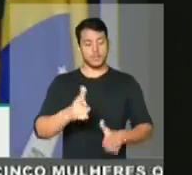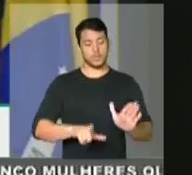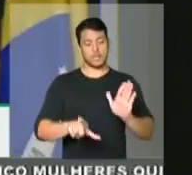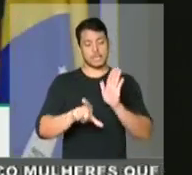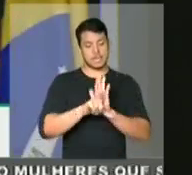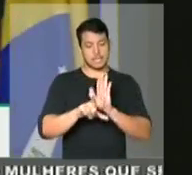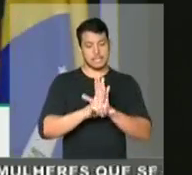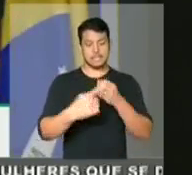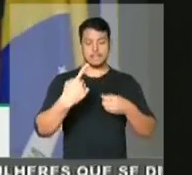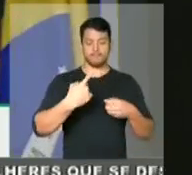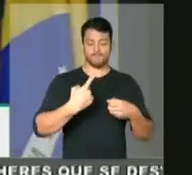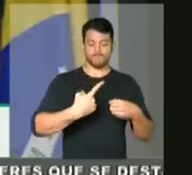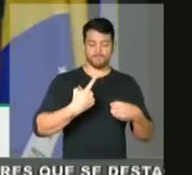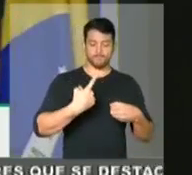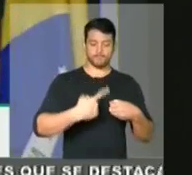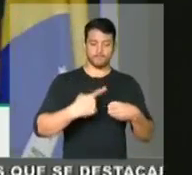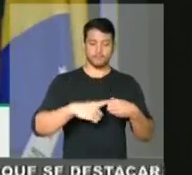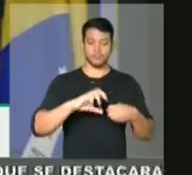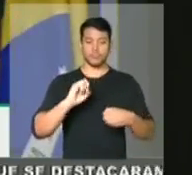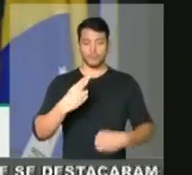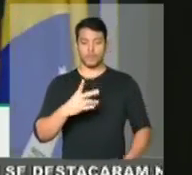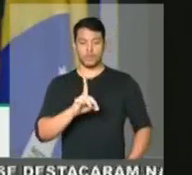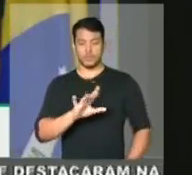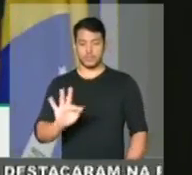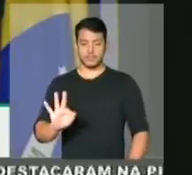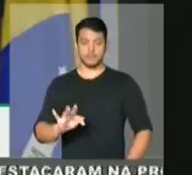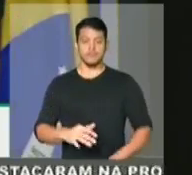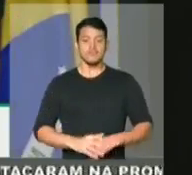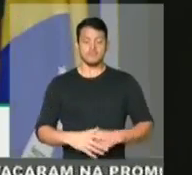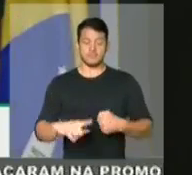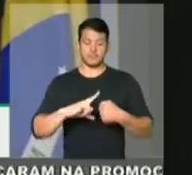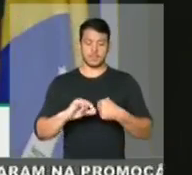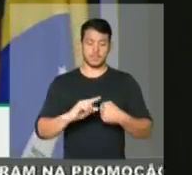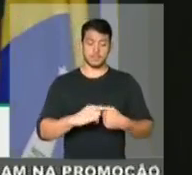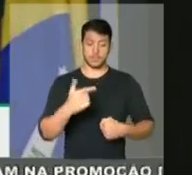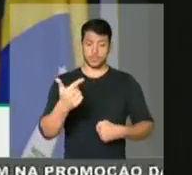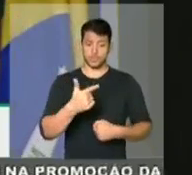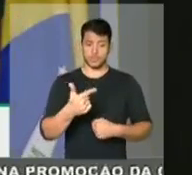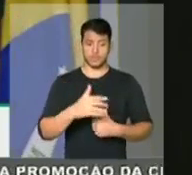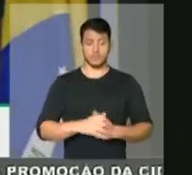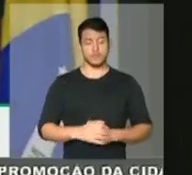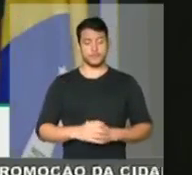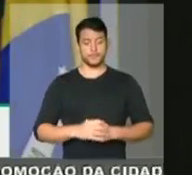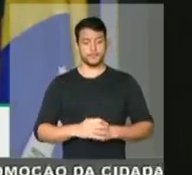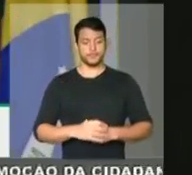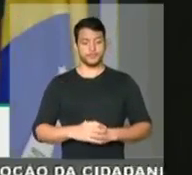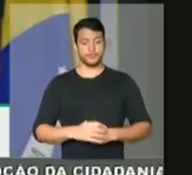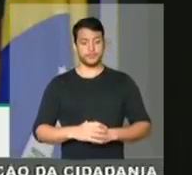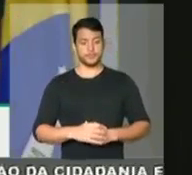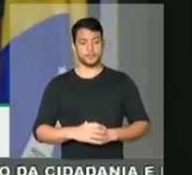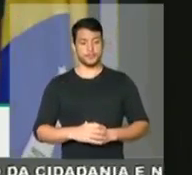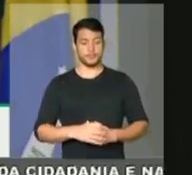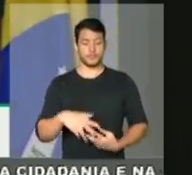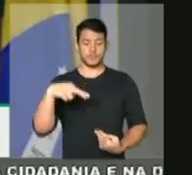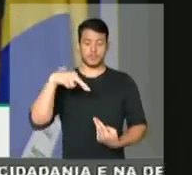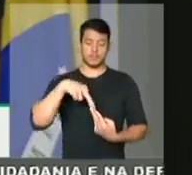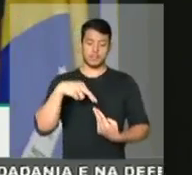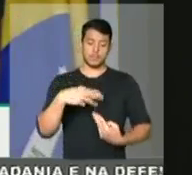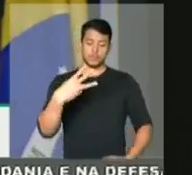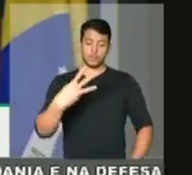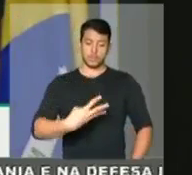2º. O artigo 4º da Lei 6766 de 79 passa a vigorar com a seguinte redação. Inciso